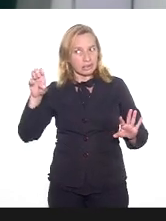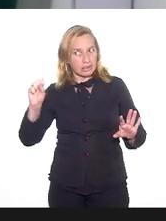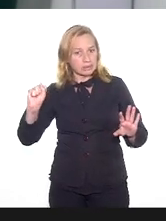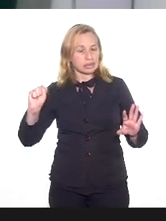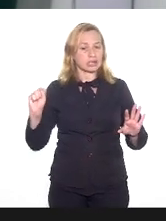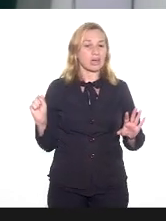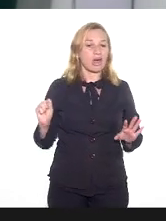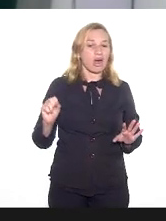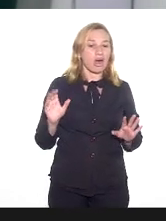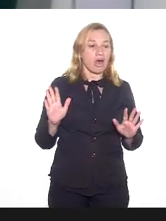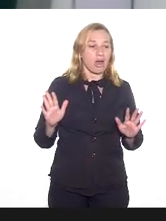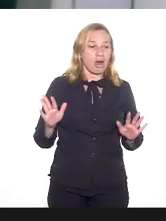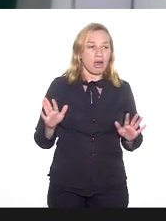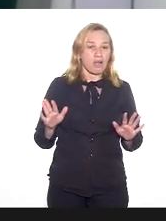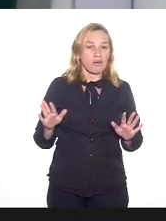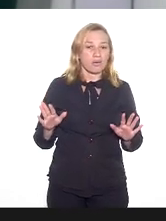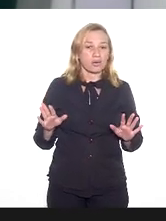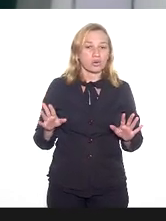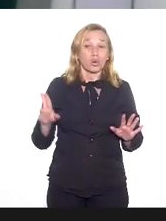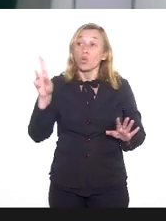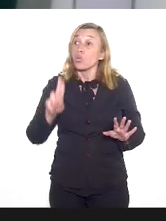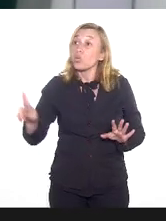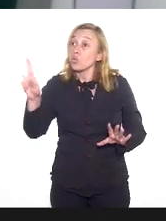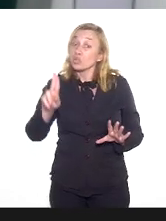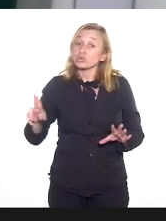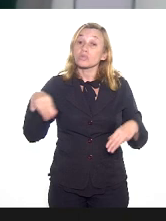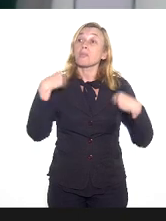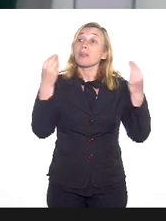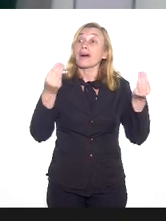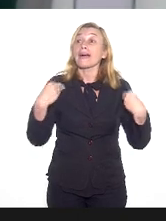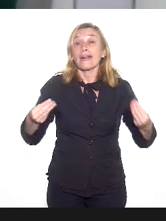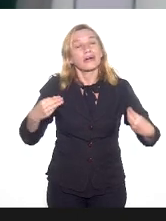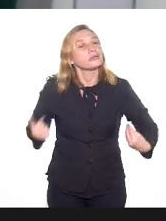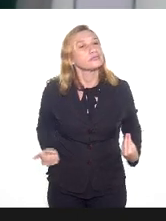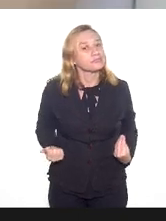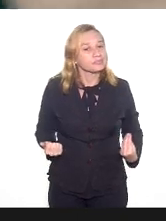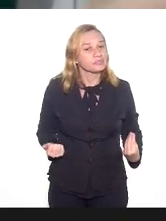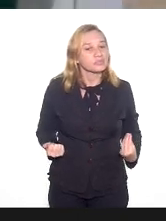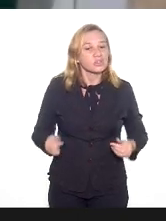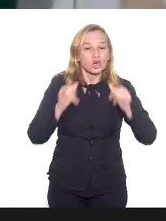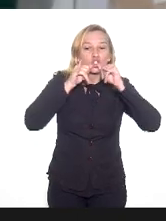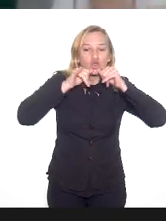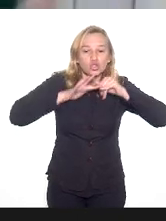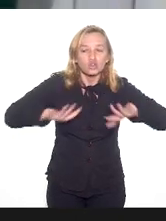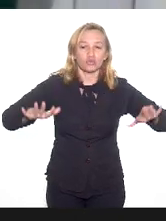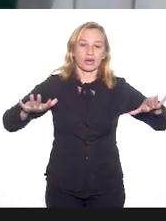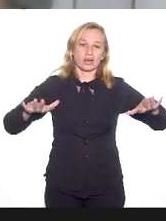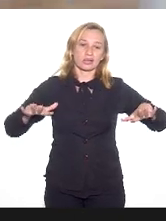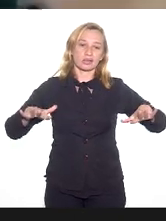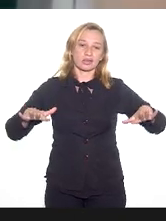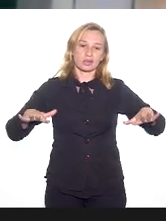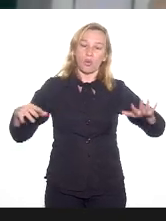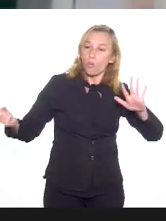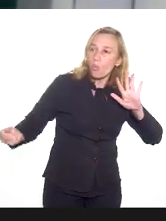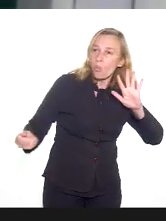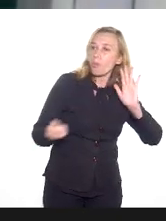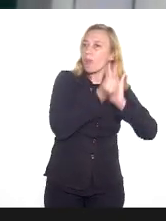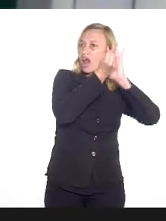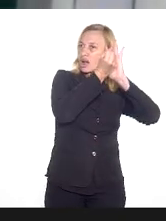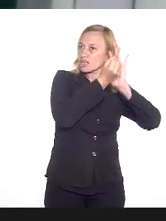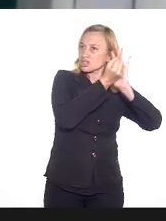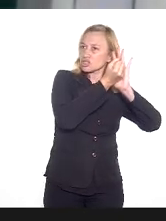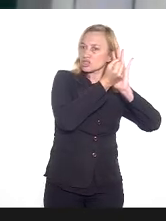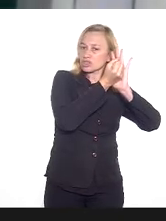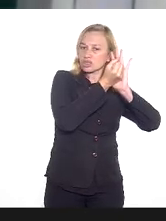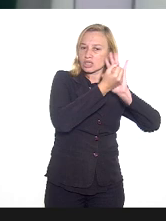que, em tese, eram instrumentos para fazer a divulgação, o marketing